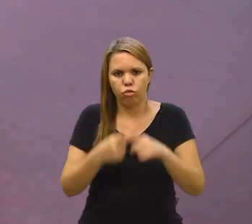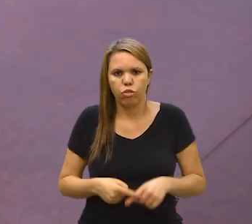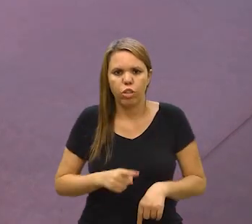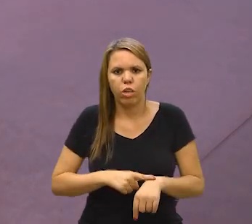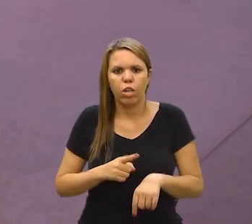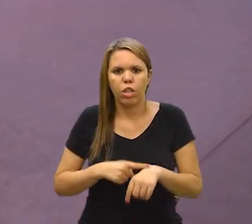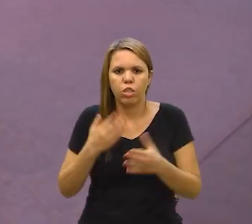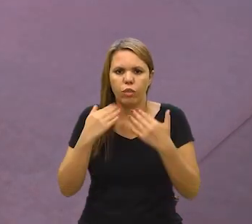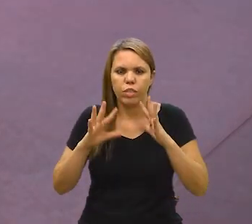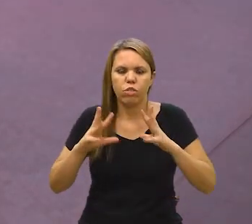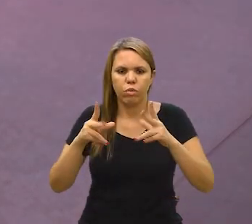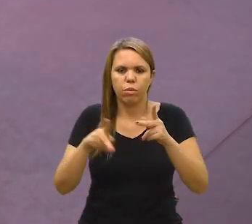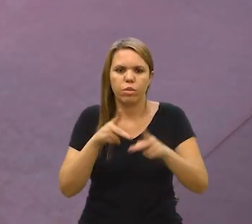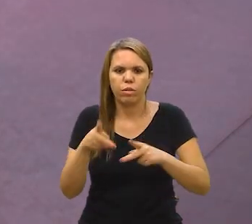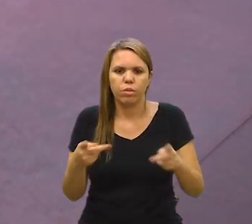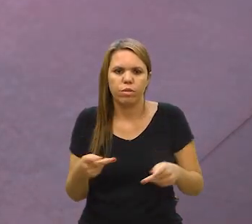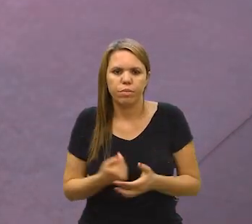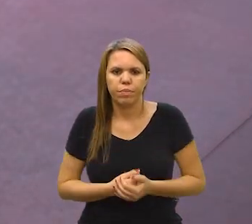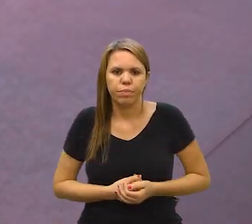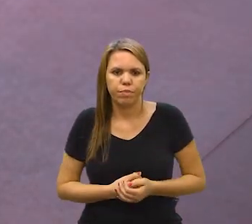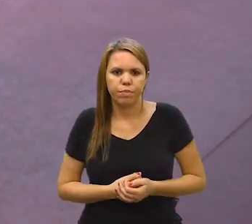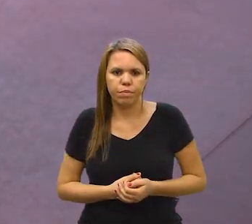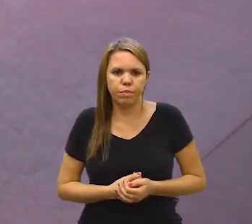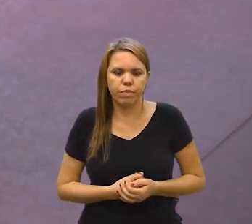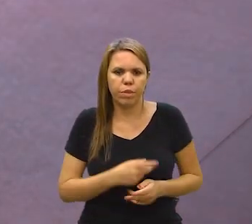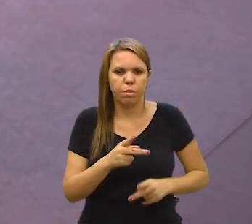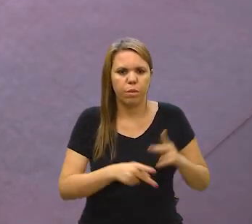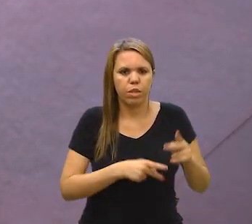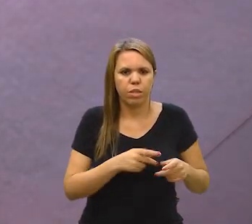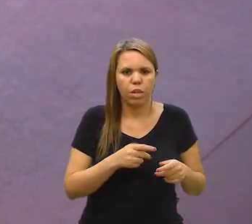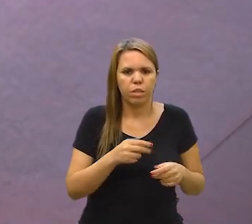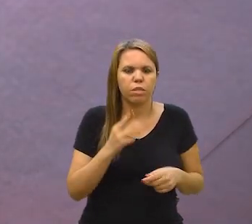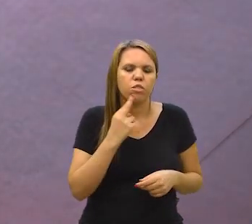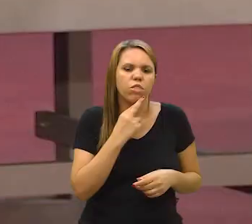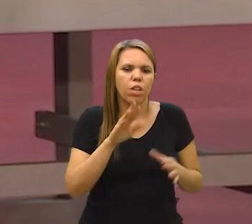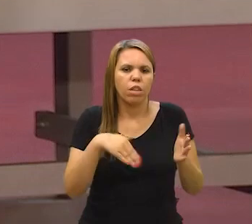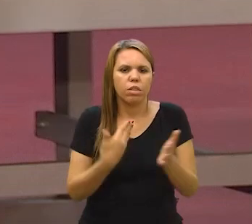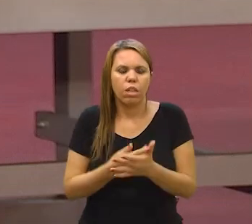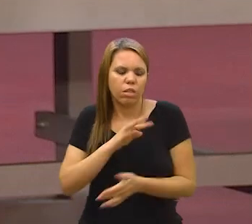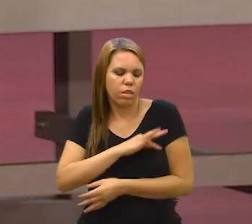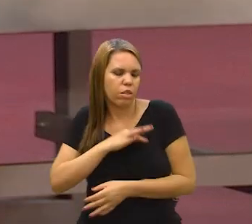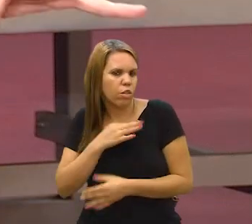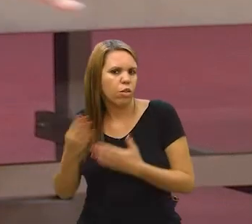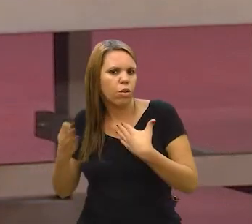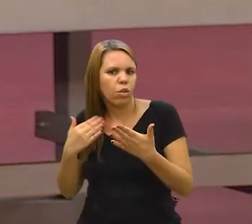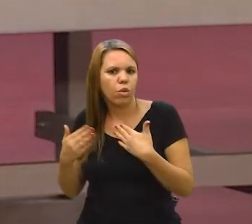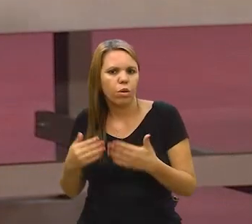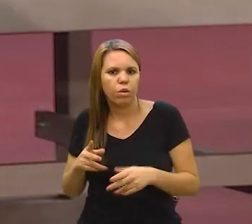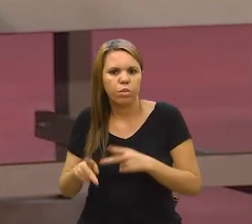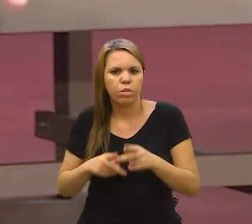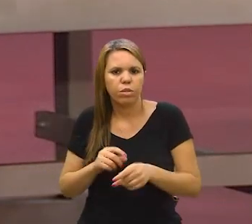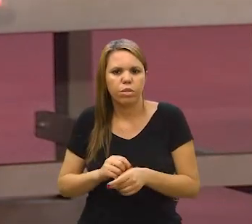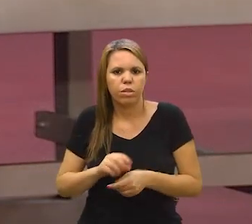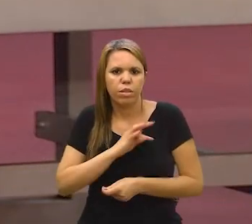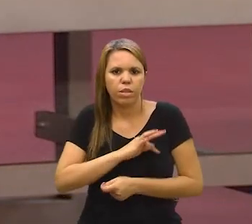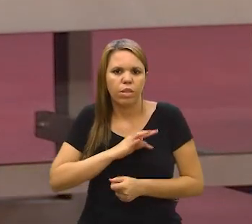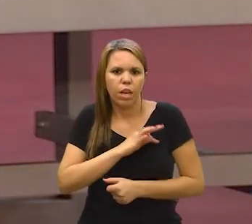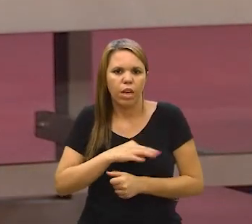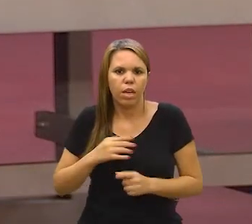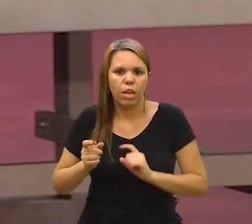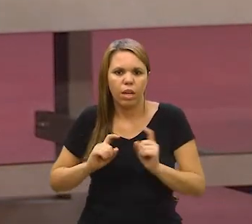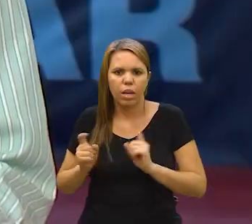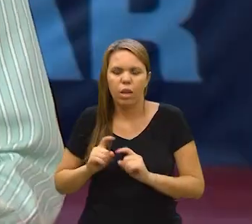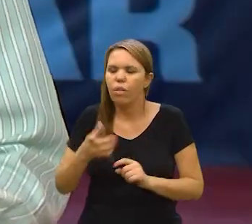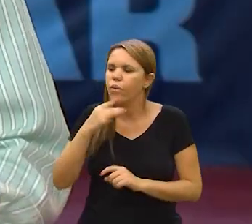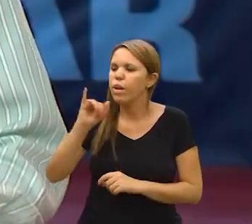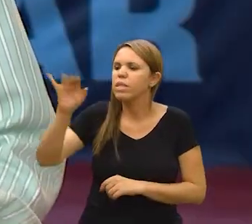ele tá conversando com todo mundo, desde o cara que tá na cantina até o técnico da seleção. Uma vez eu peguei o meu pai conversando com o técnico, estavam os técnicos reunidos e meu pai no meio Você falou,